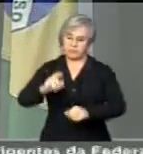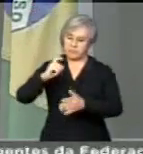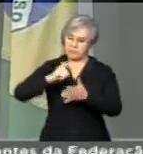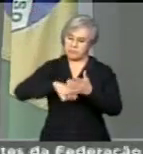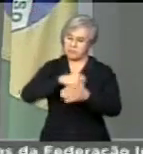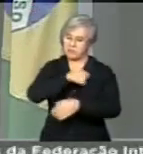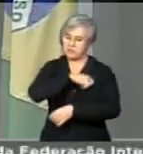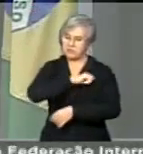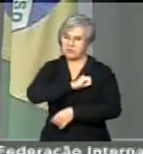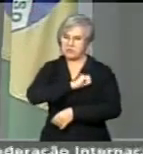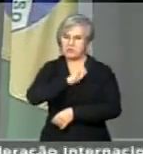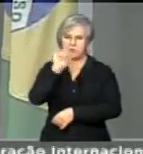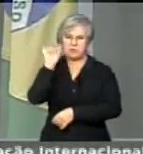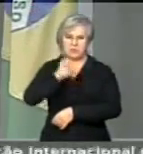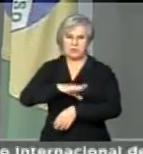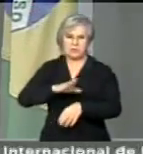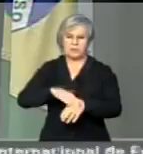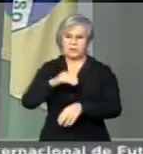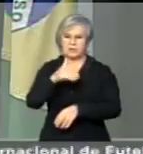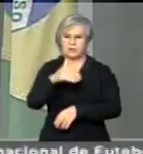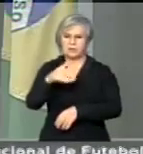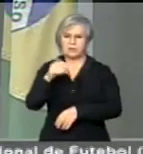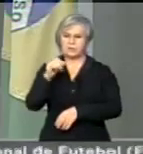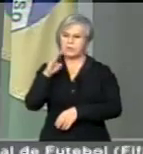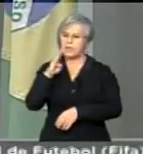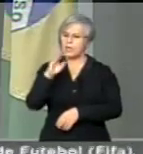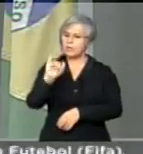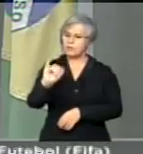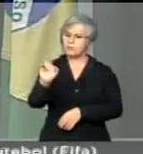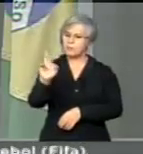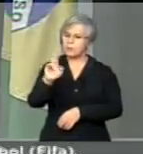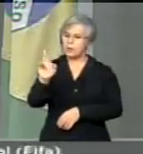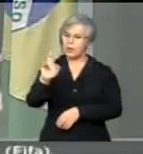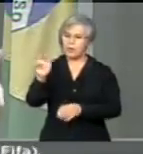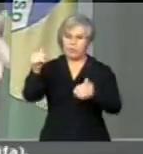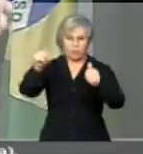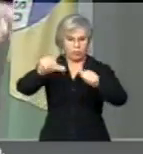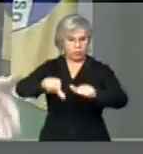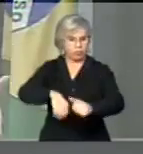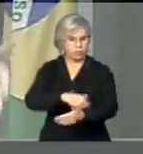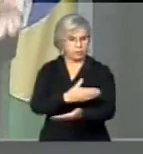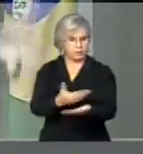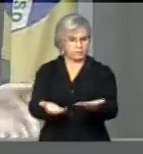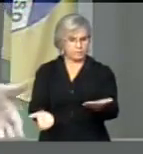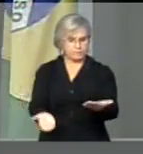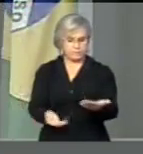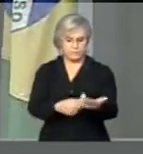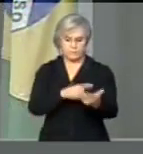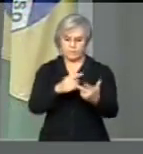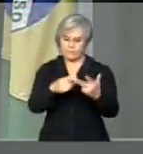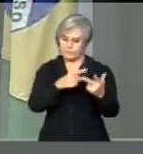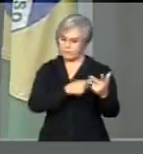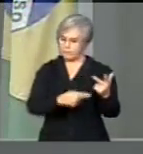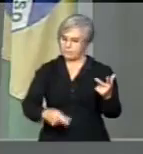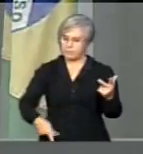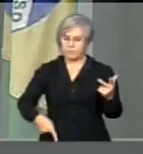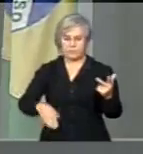de 110 bilhões de reais. A presidente Dilma Vana